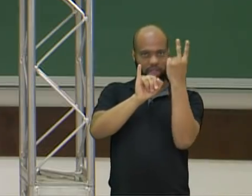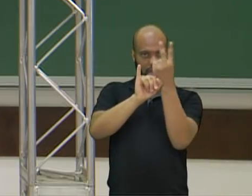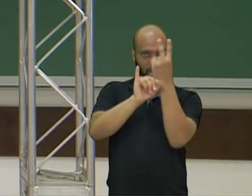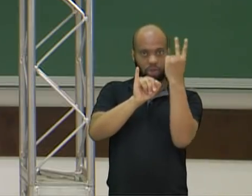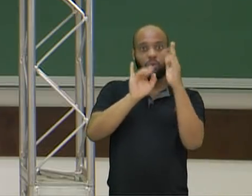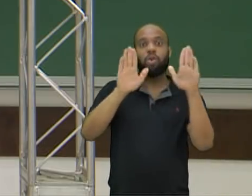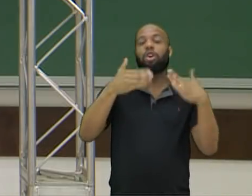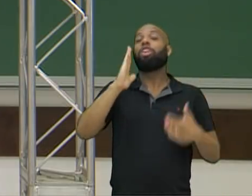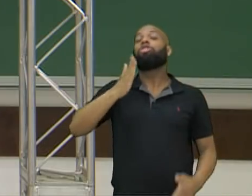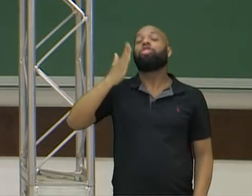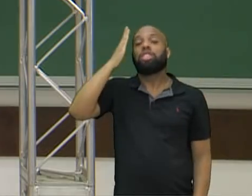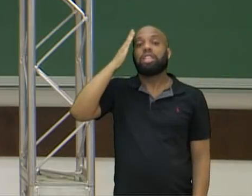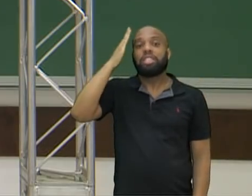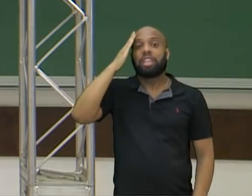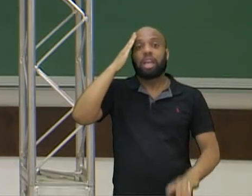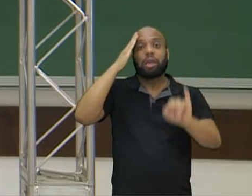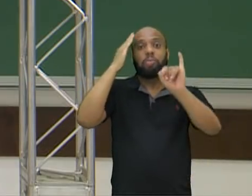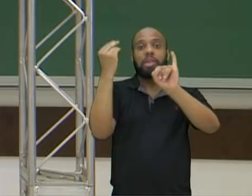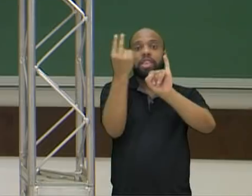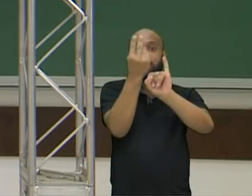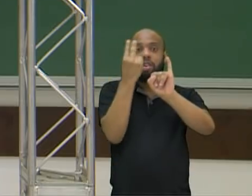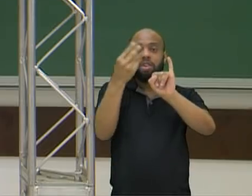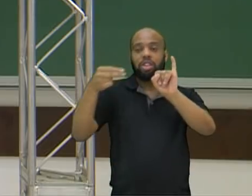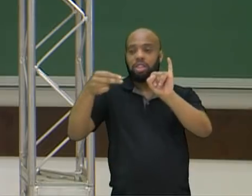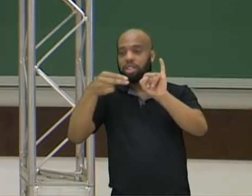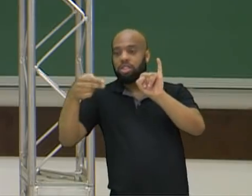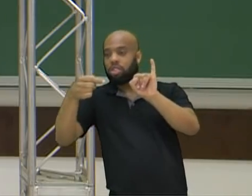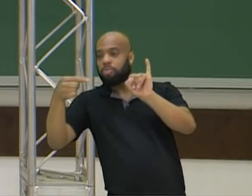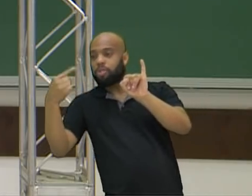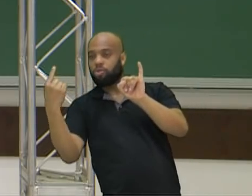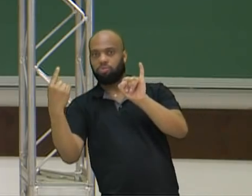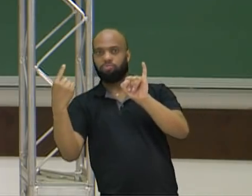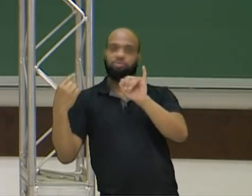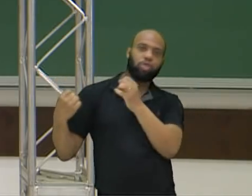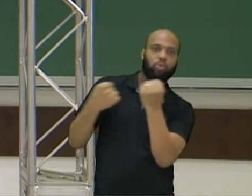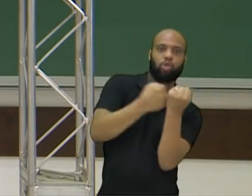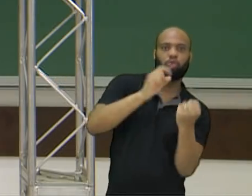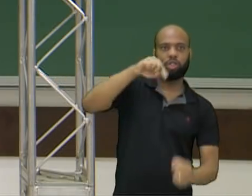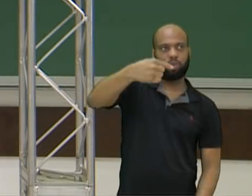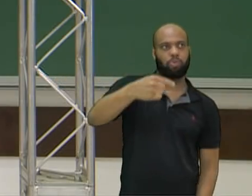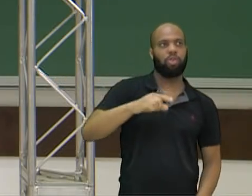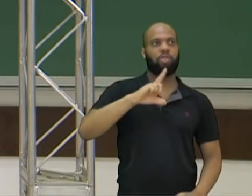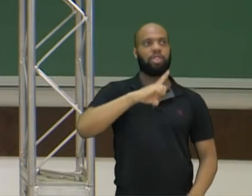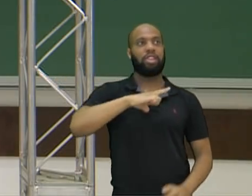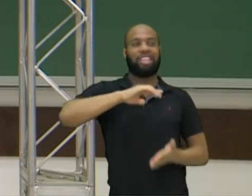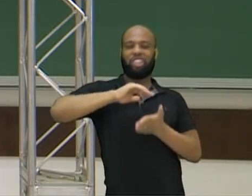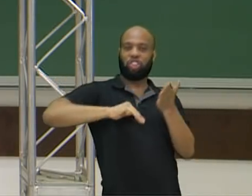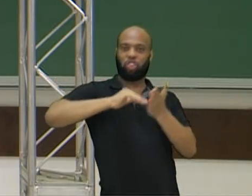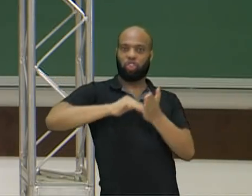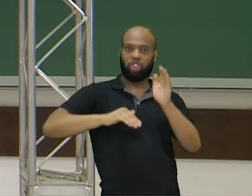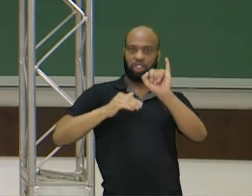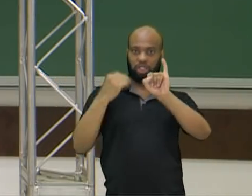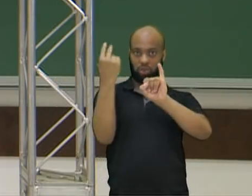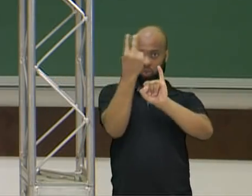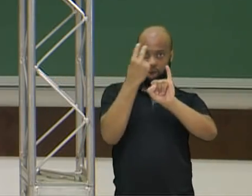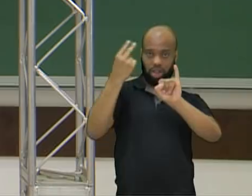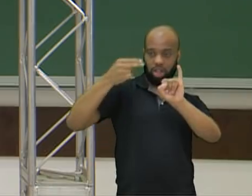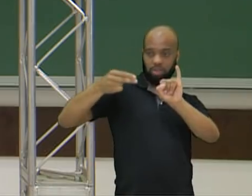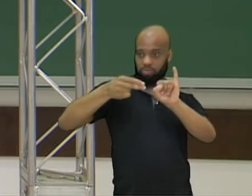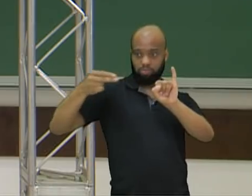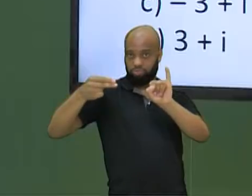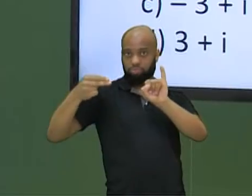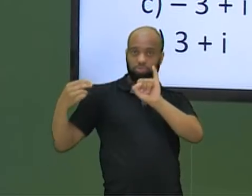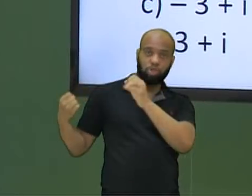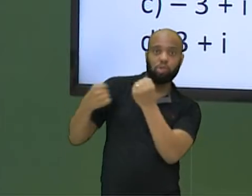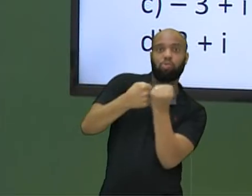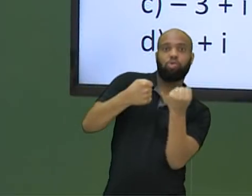é menos 1, que é a única parcelinha ali que eu vou substituir. Então, no lugar do i ao quadrado, eu vou colocar